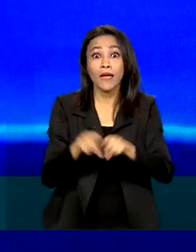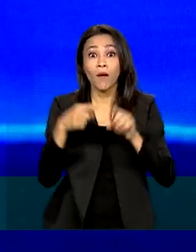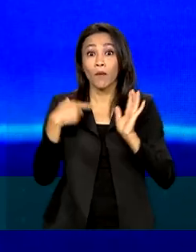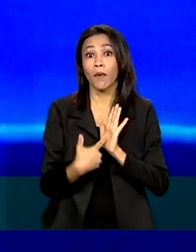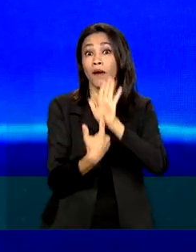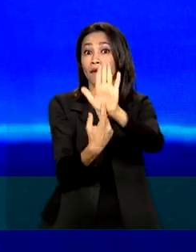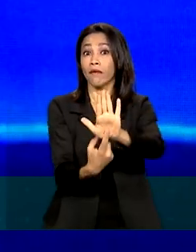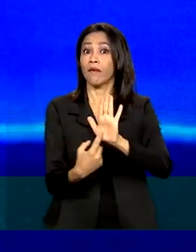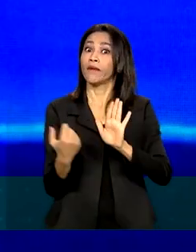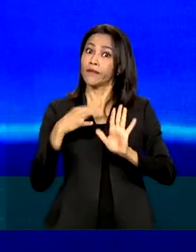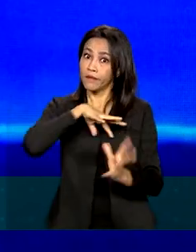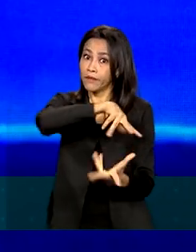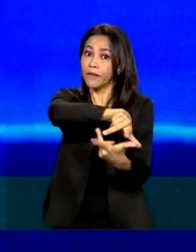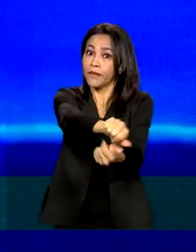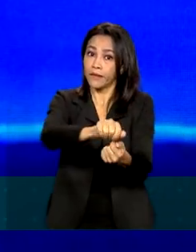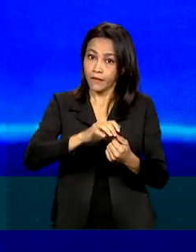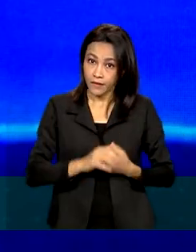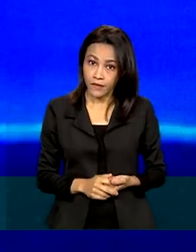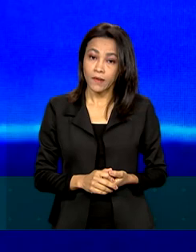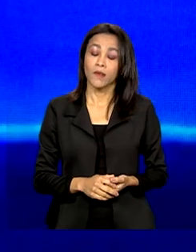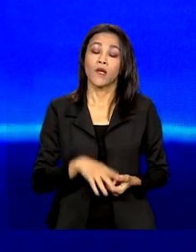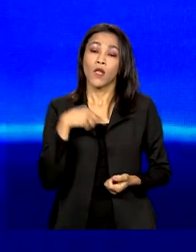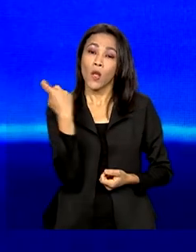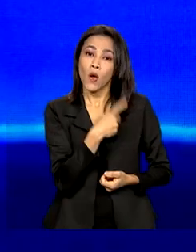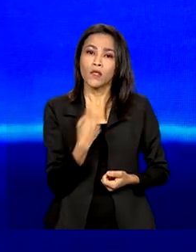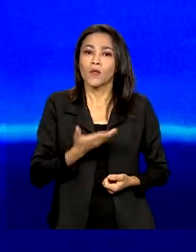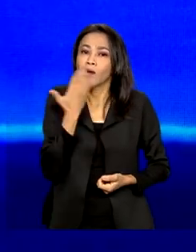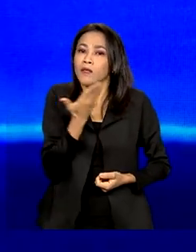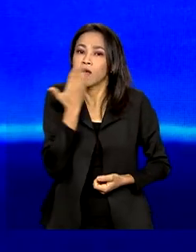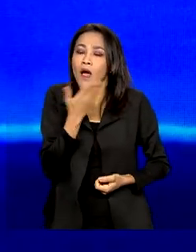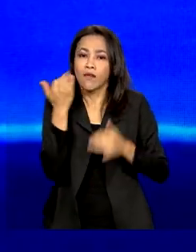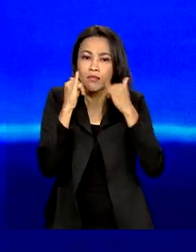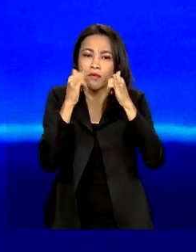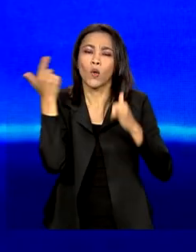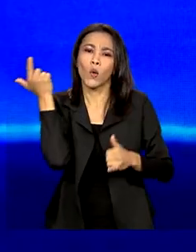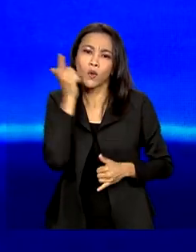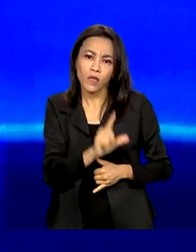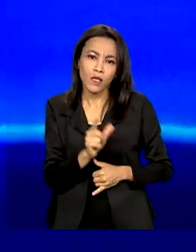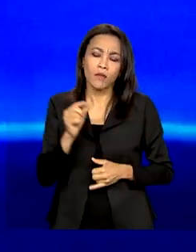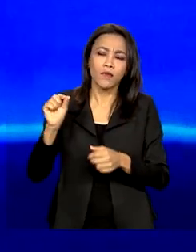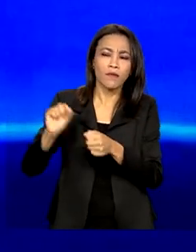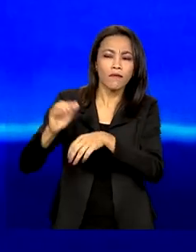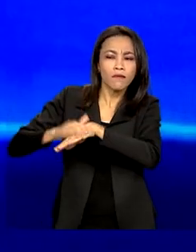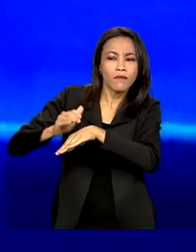mundo. Com energia excedente, poderemos produzir hidrogênio e amônia verde para